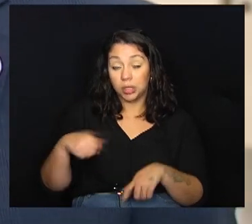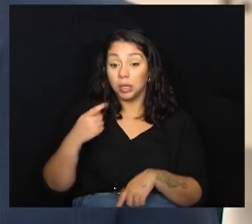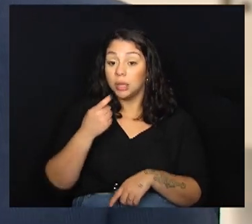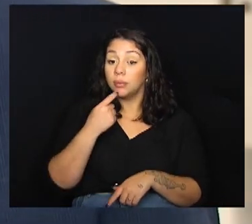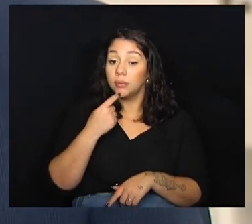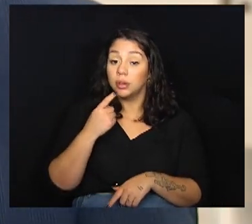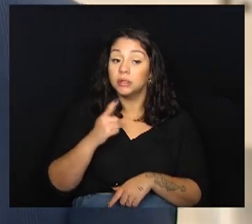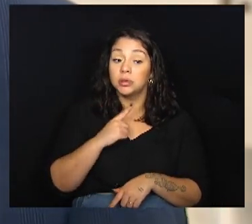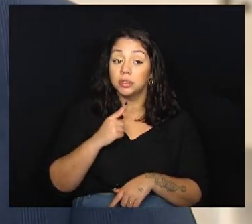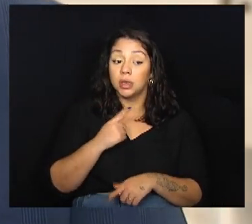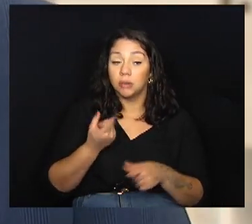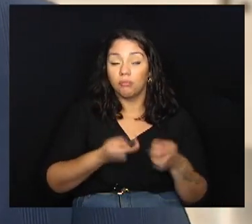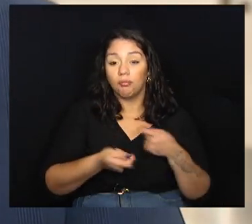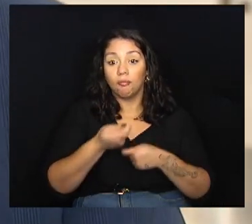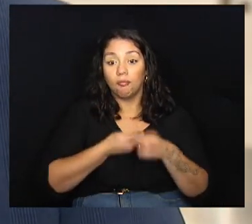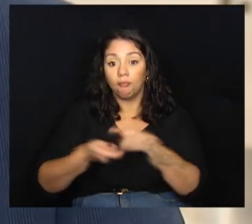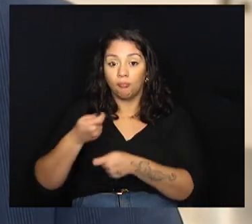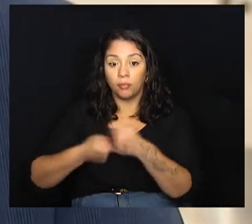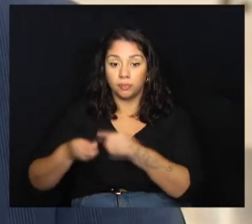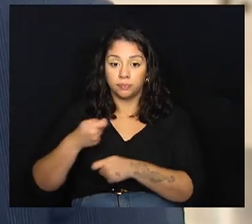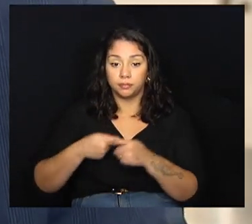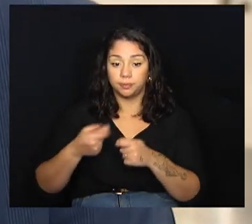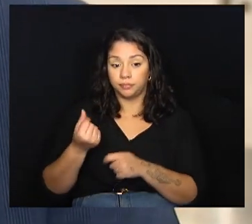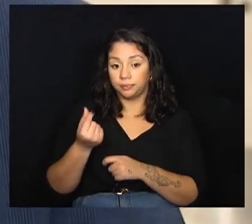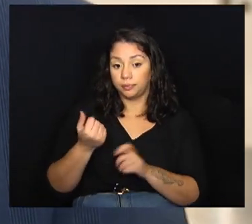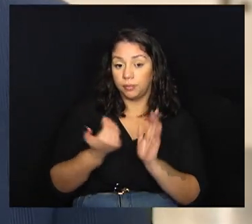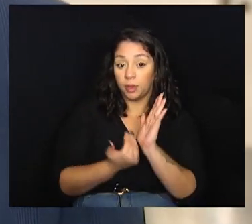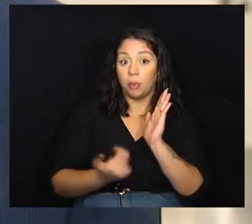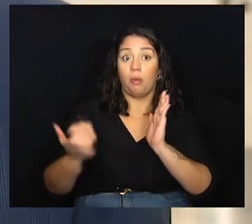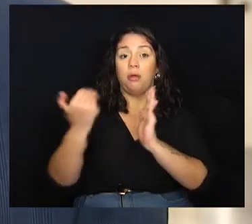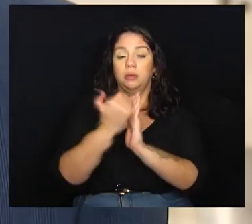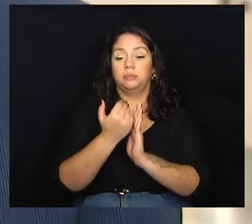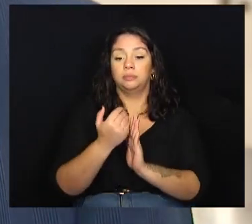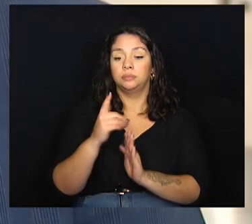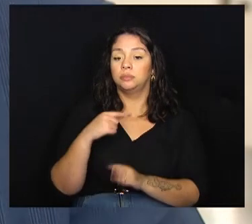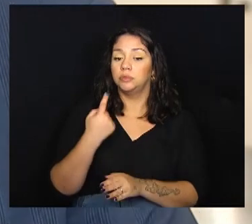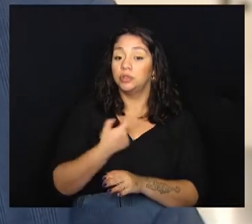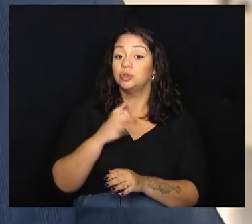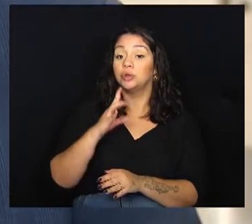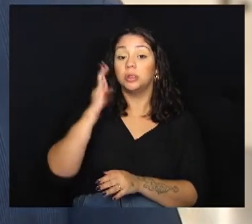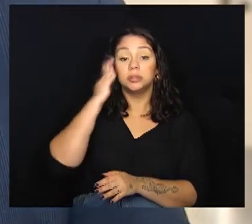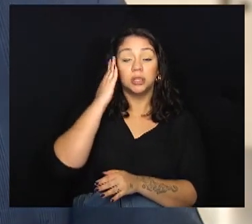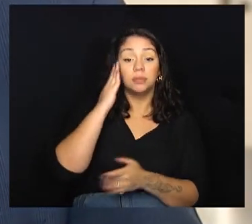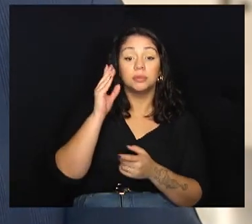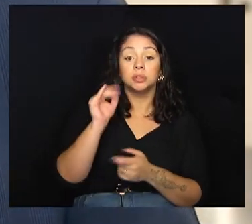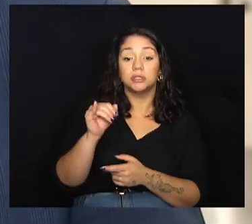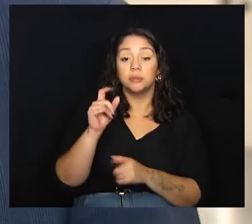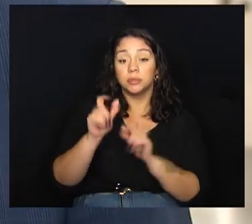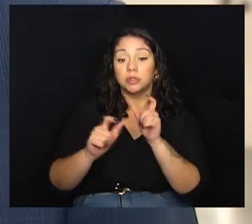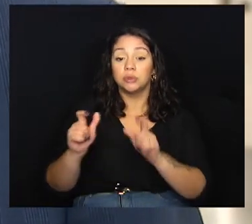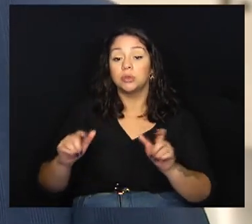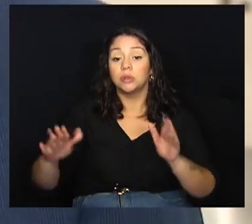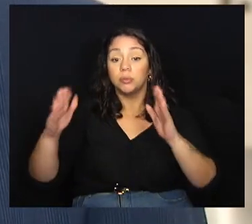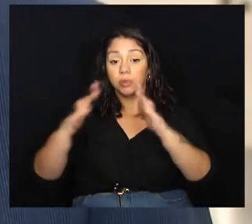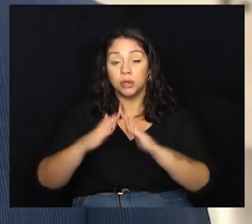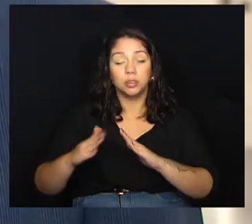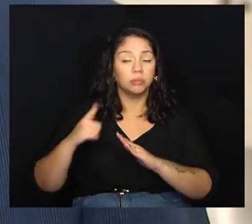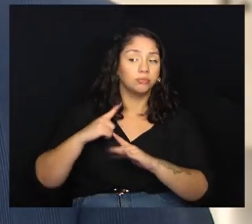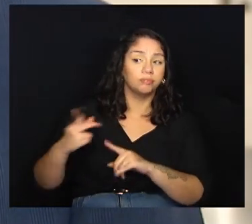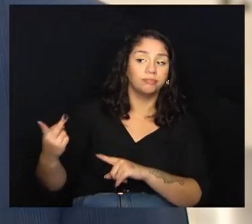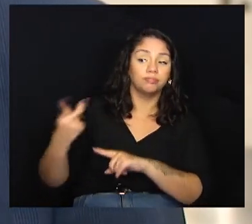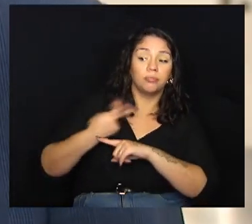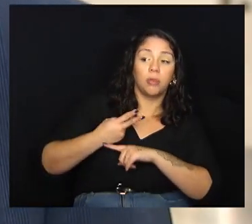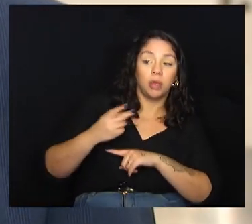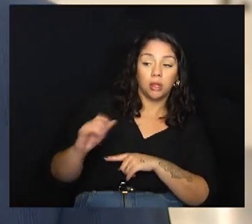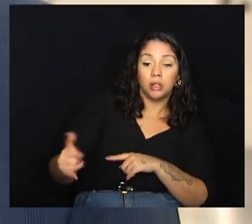sendo comercializado acima do preço normal, a gente só fica sabendo isso quando o munícipe vem e participa, nos comunica, liga